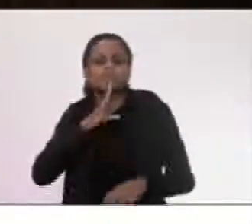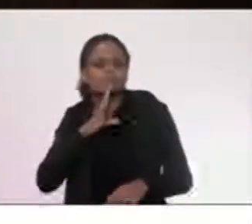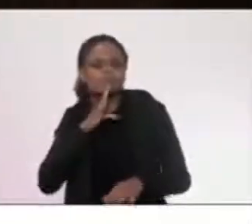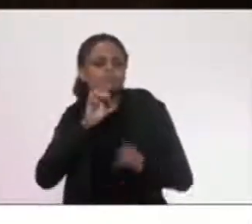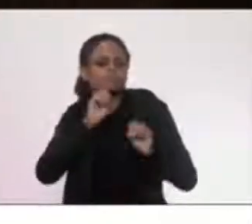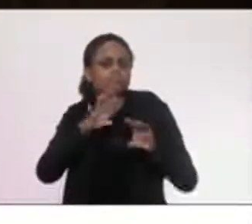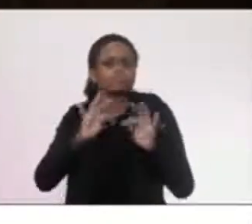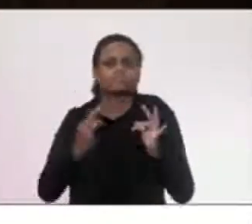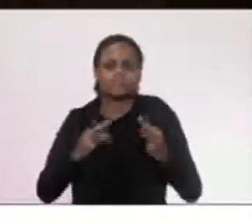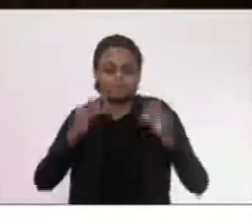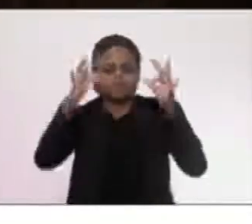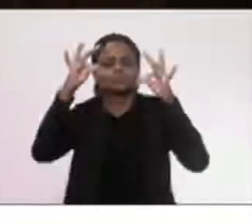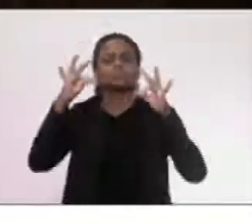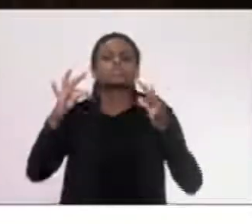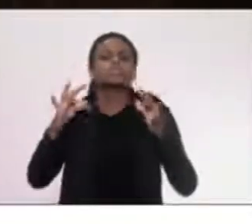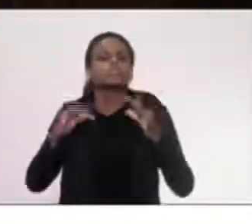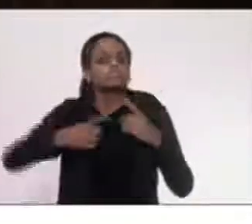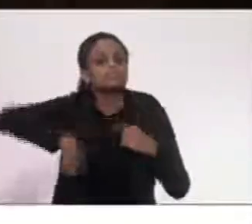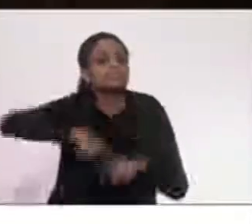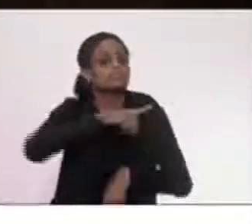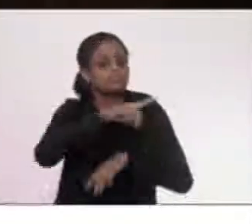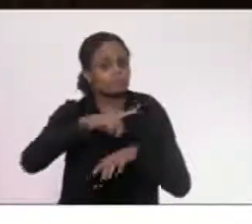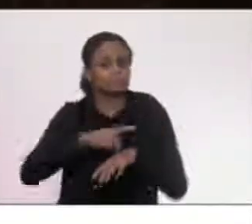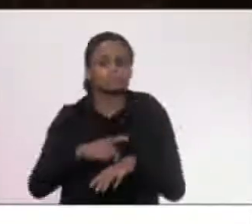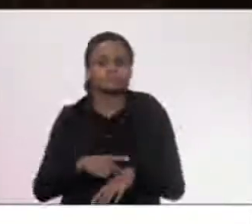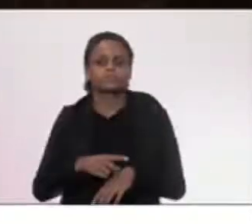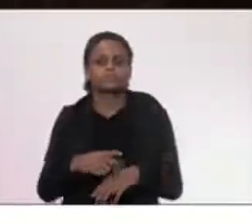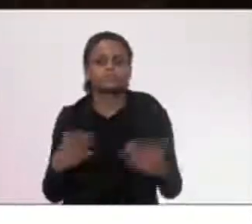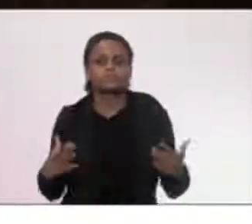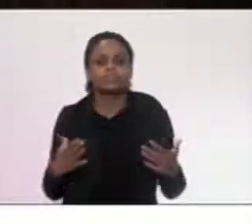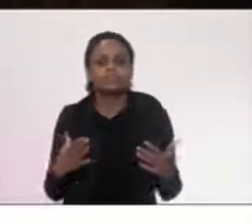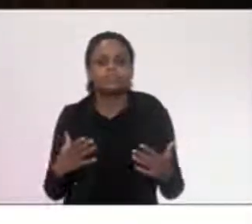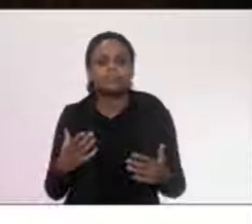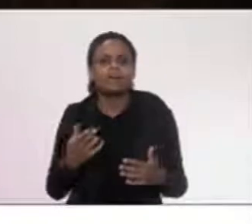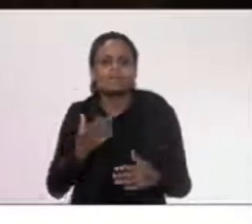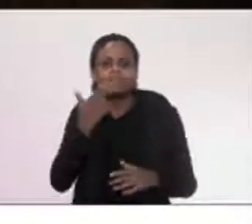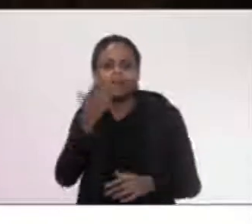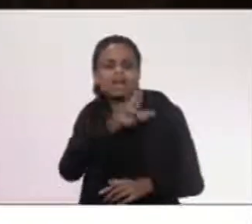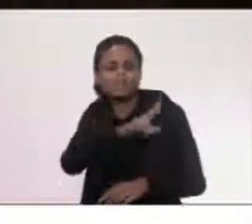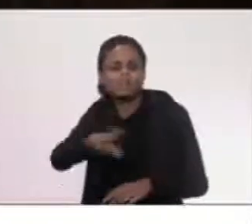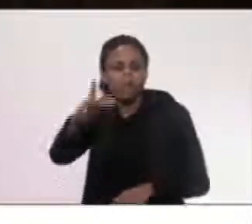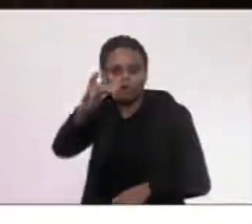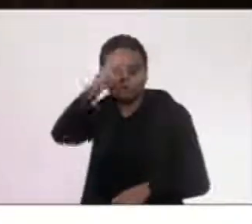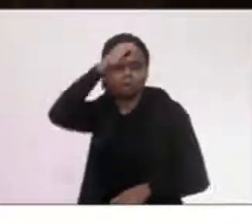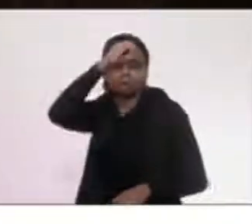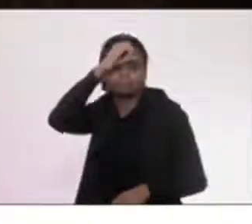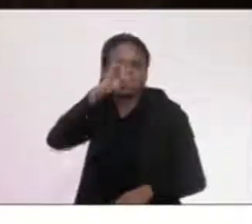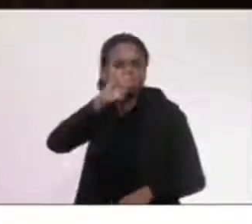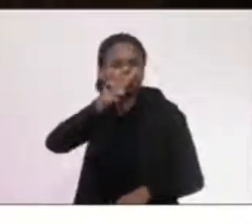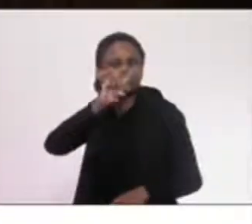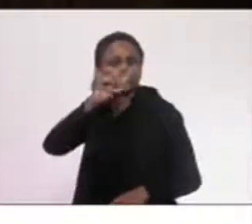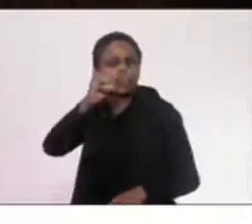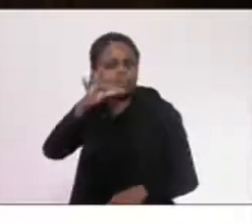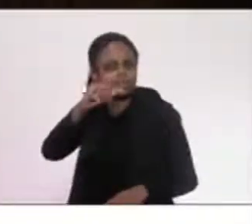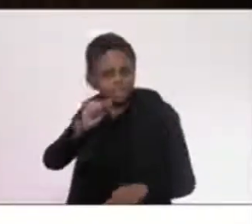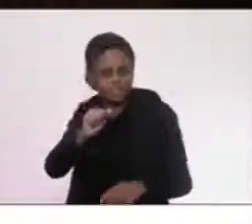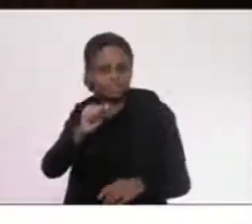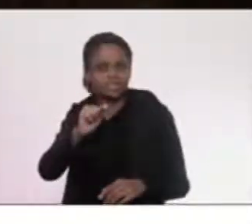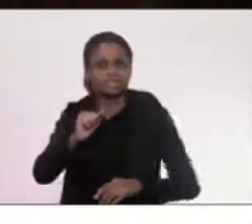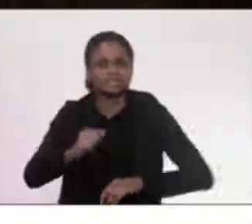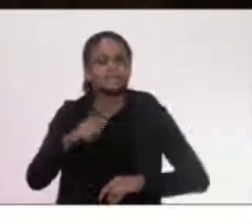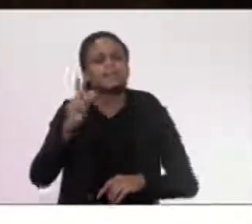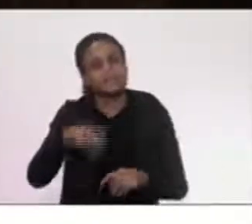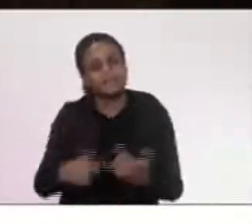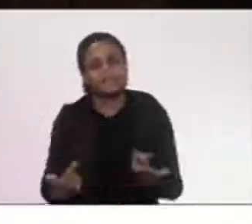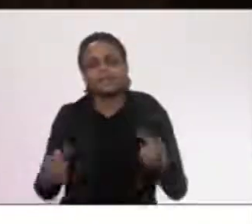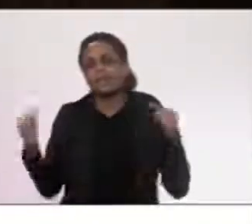conhecimento, de tecnologia do nosso país. Então, chamar de idiotas inúteis, sem dúvida nenhuma, é uma